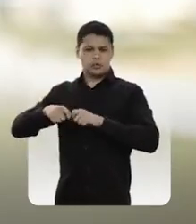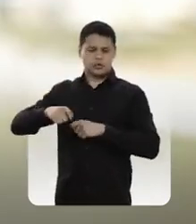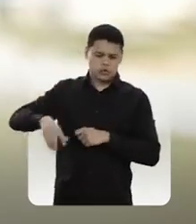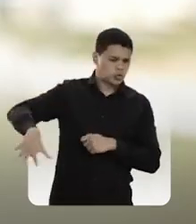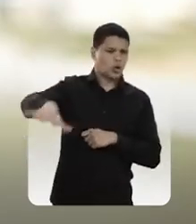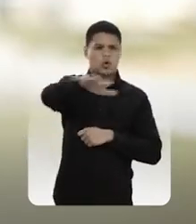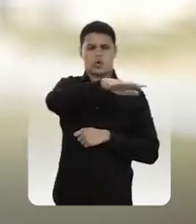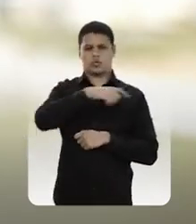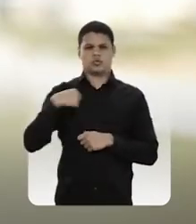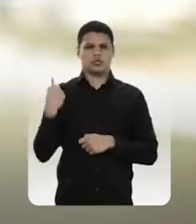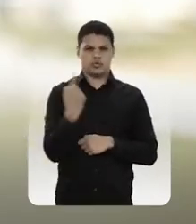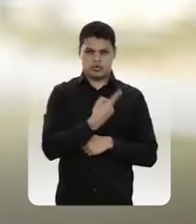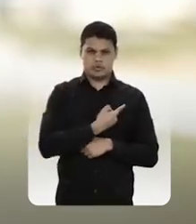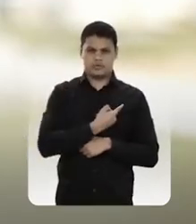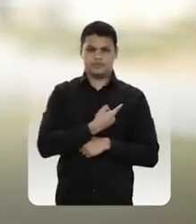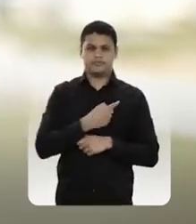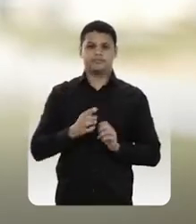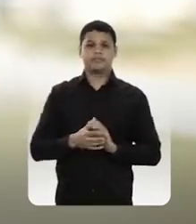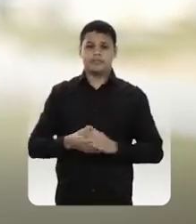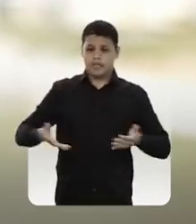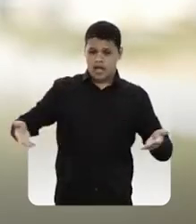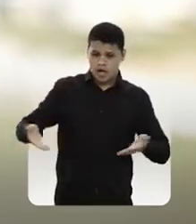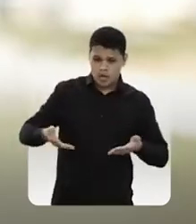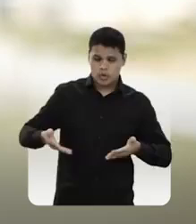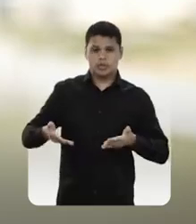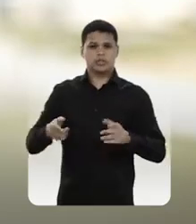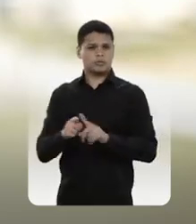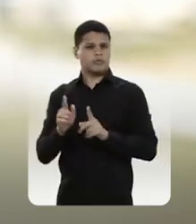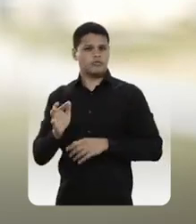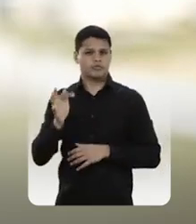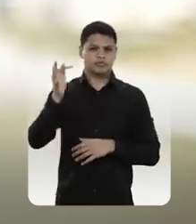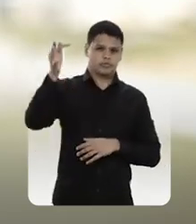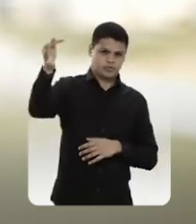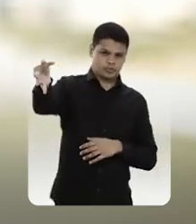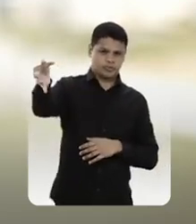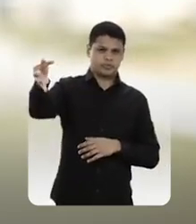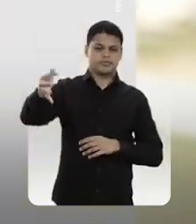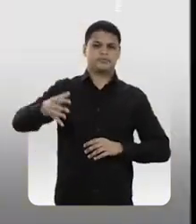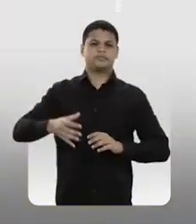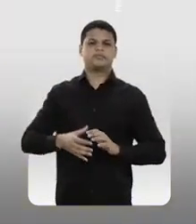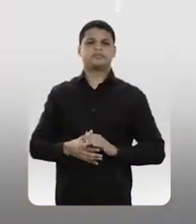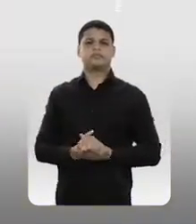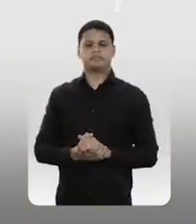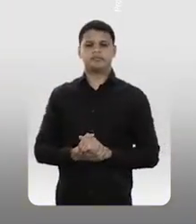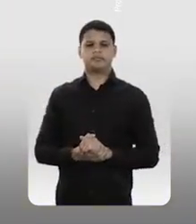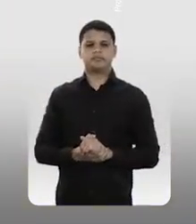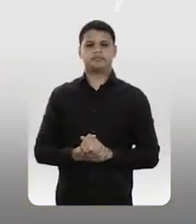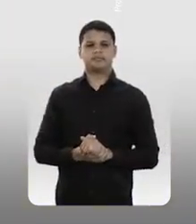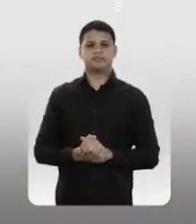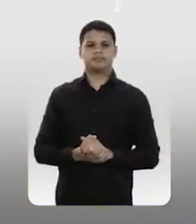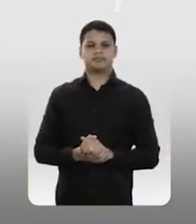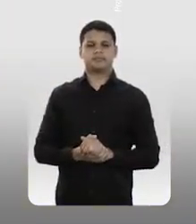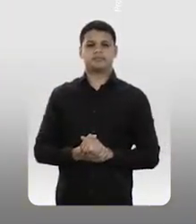para todos, todos nós, no presente e no futuro.